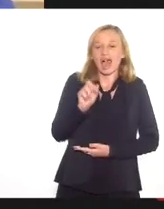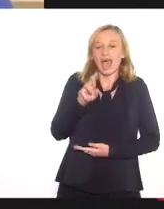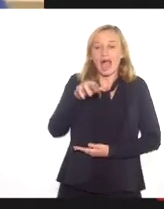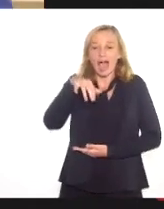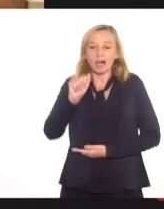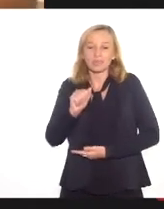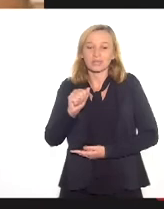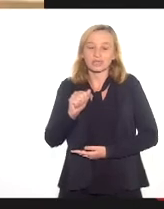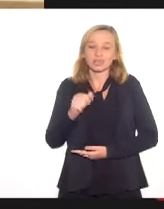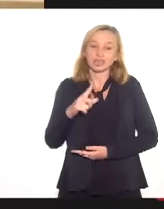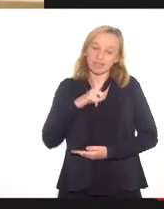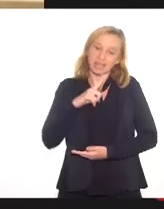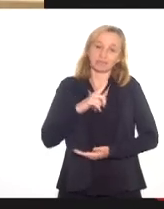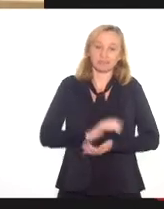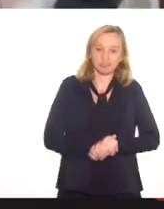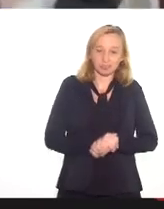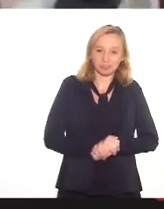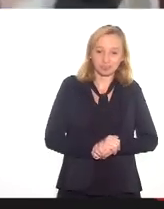acredito